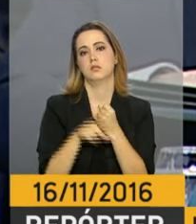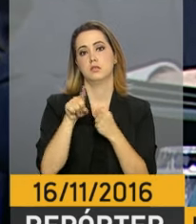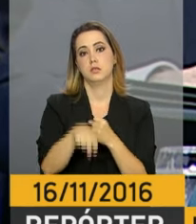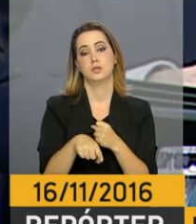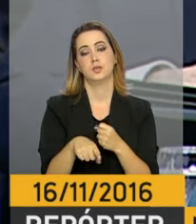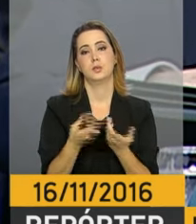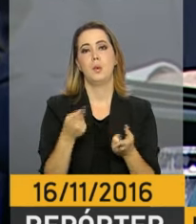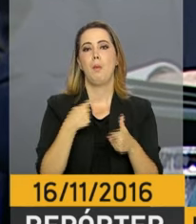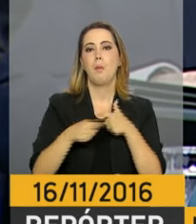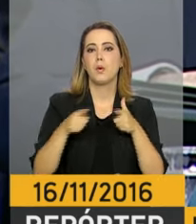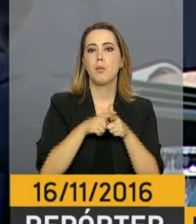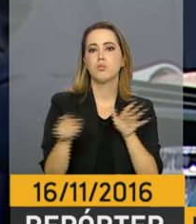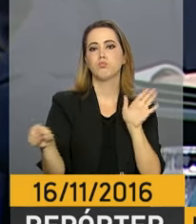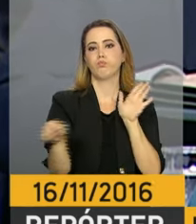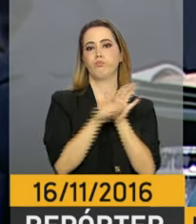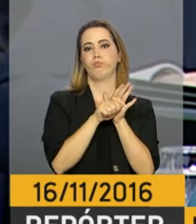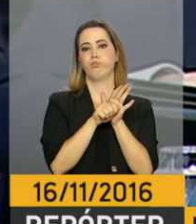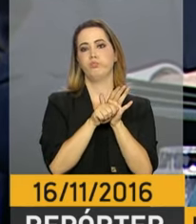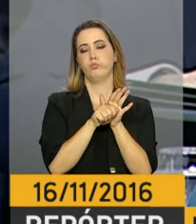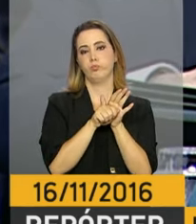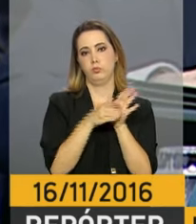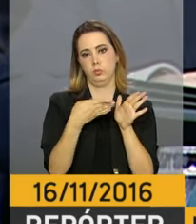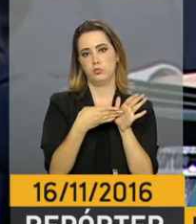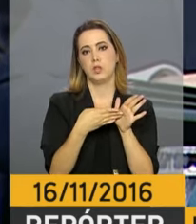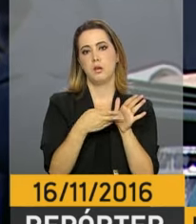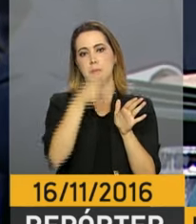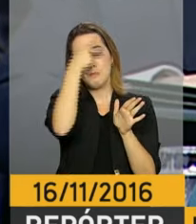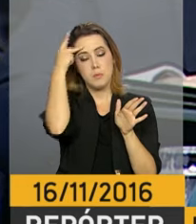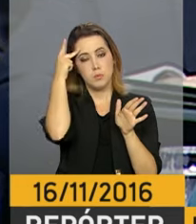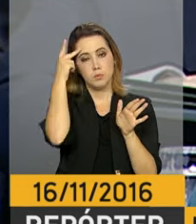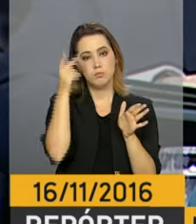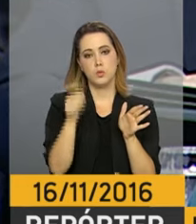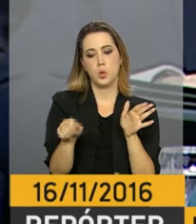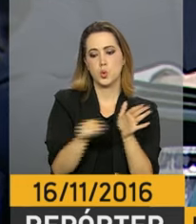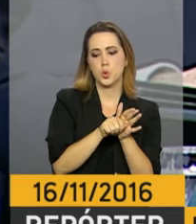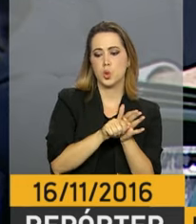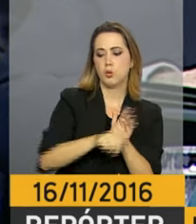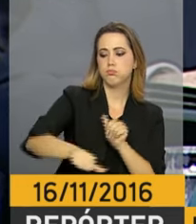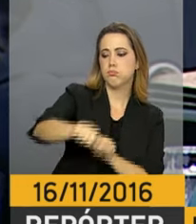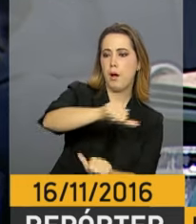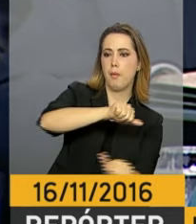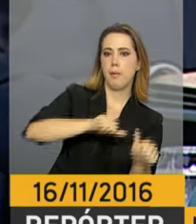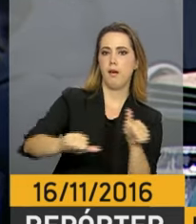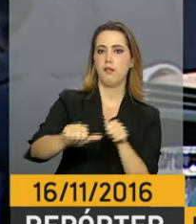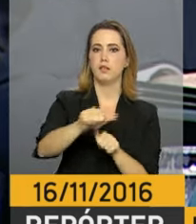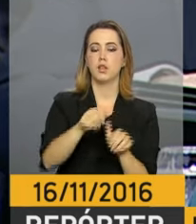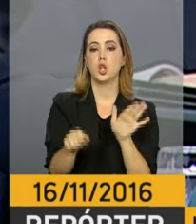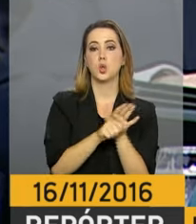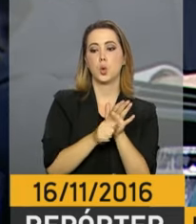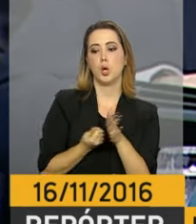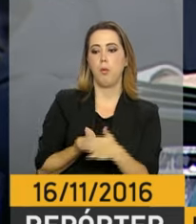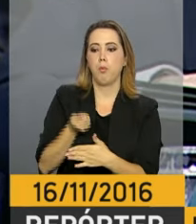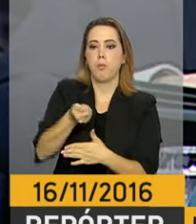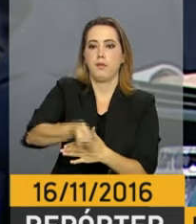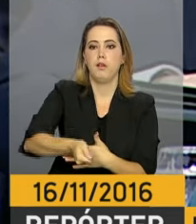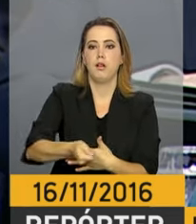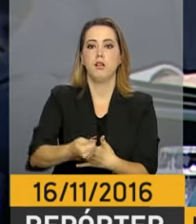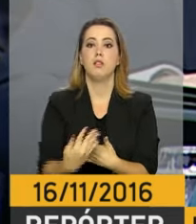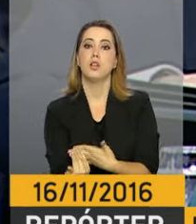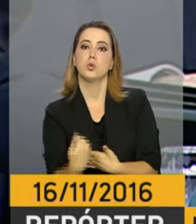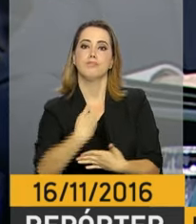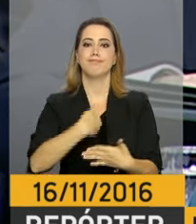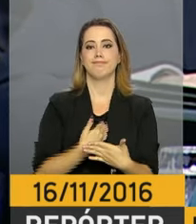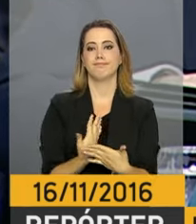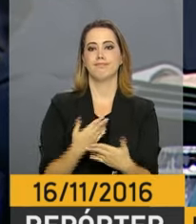dependência química exatamente a questão do narcotráfico n é que ultrapassa todas as fronteiras e chega aos